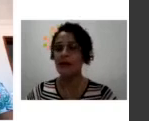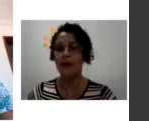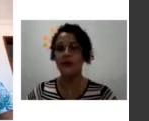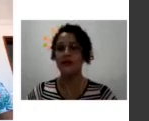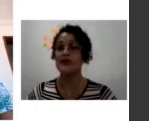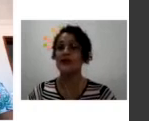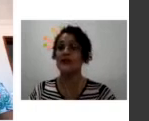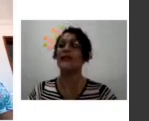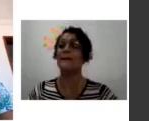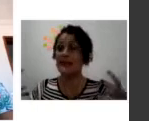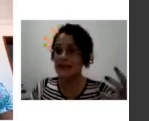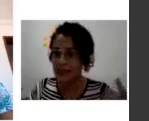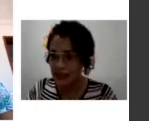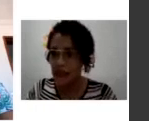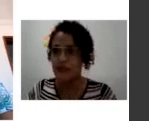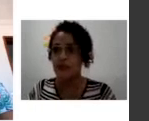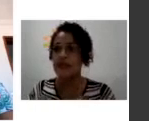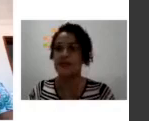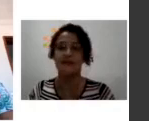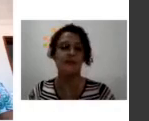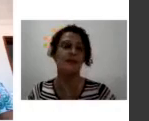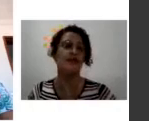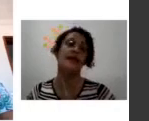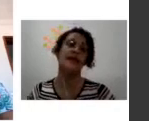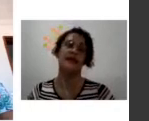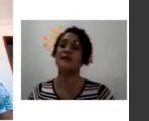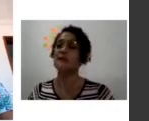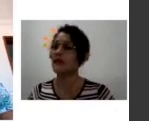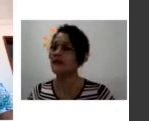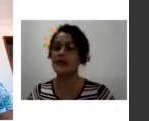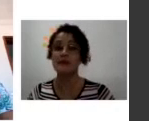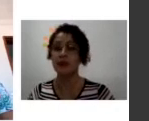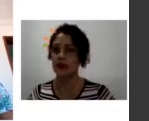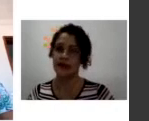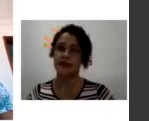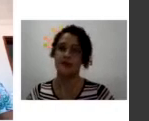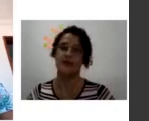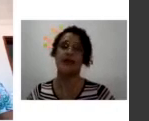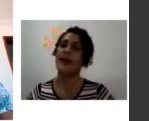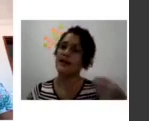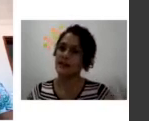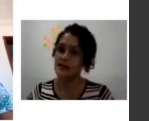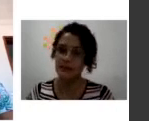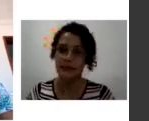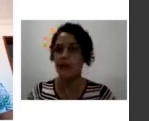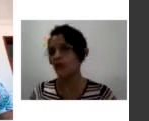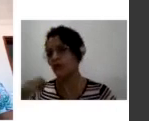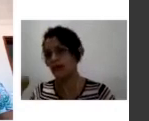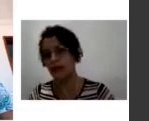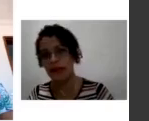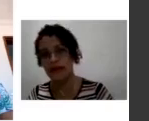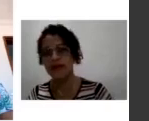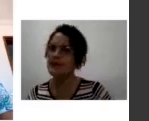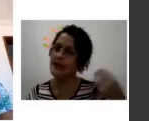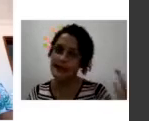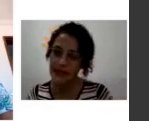Mesmo remoto, né, a gente tinha ali a presença mesmo da essência do PIBID. Então, foi uma atividade muito bacana, porque essa questão não está boa, vamos